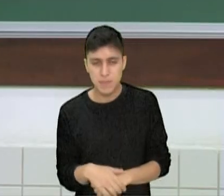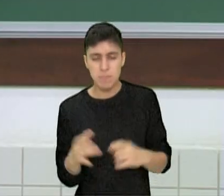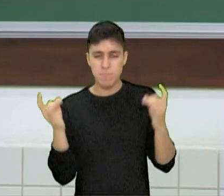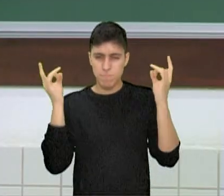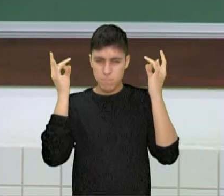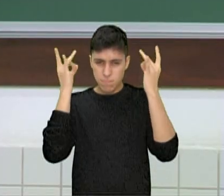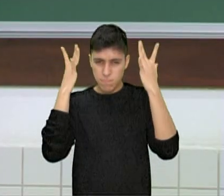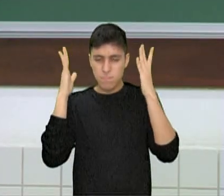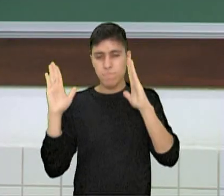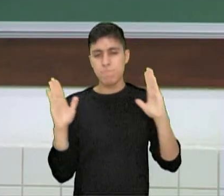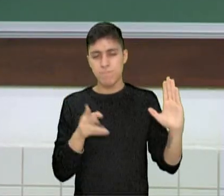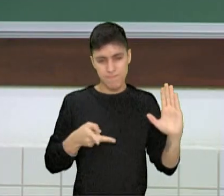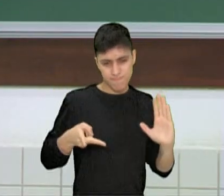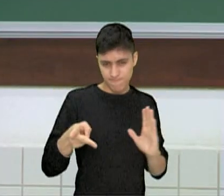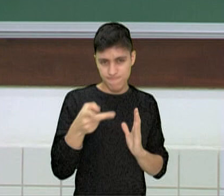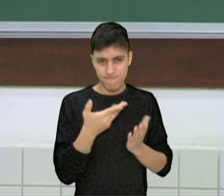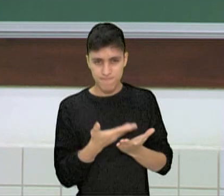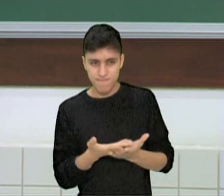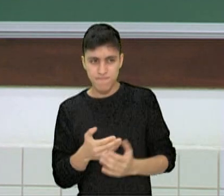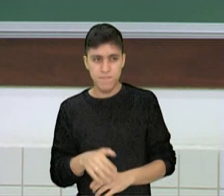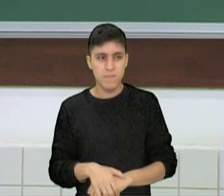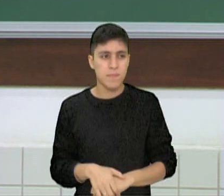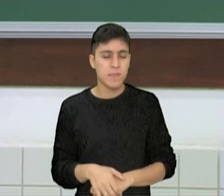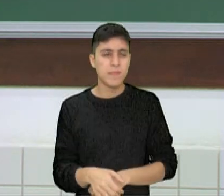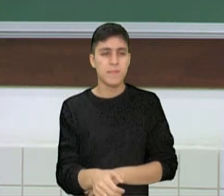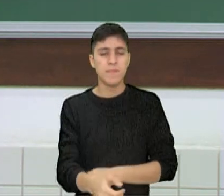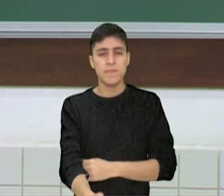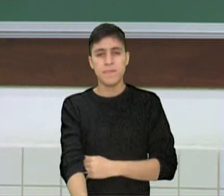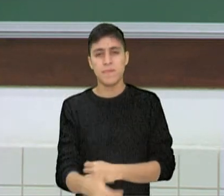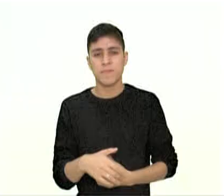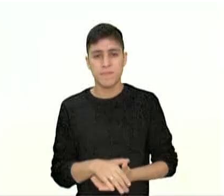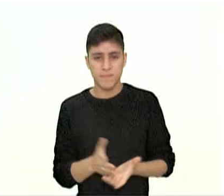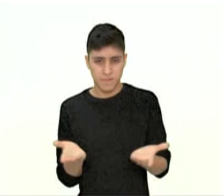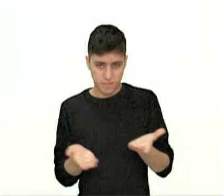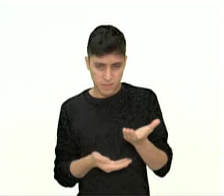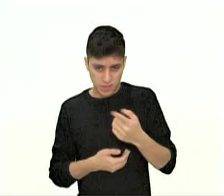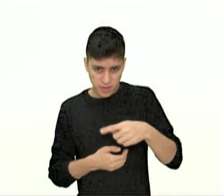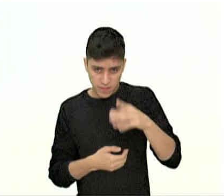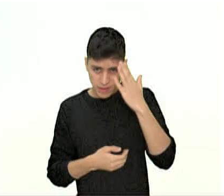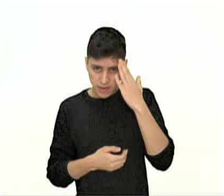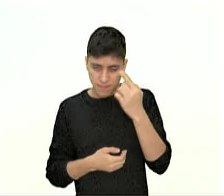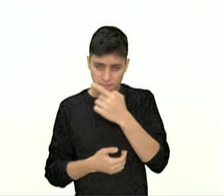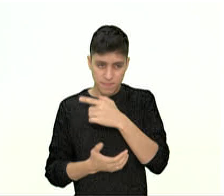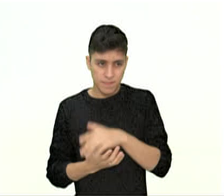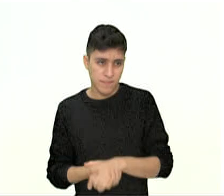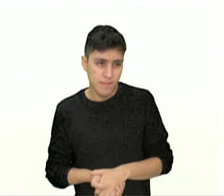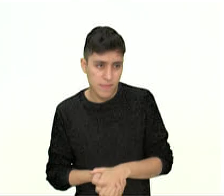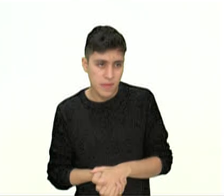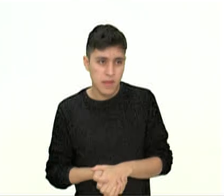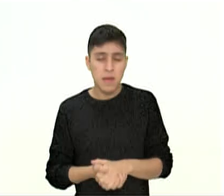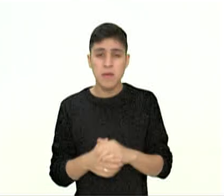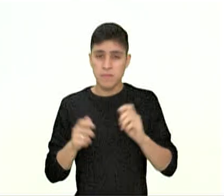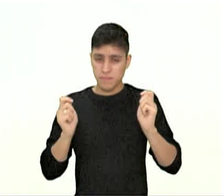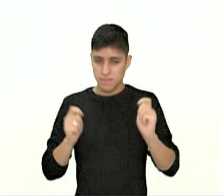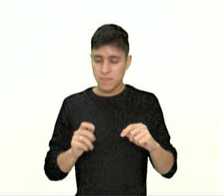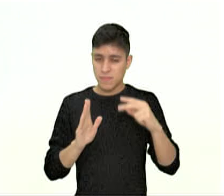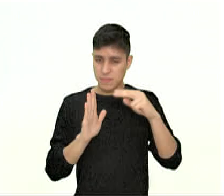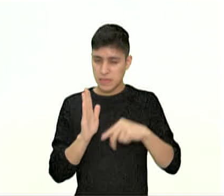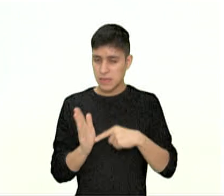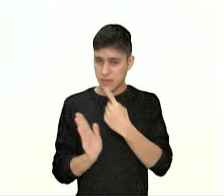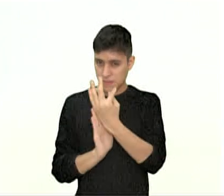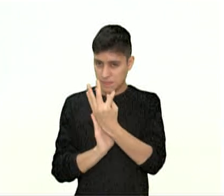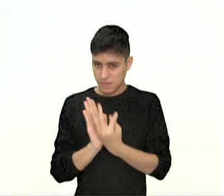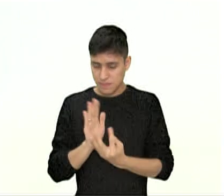fácil, né? Vamos continuar, então? Para saber, la escassez de água potável, el